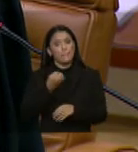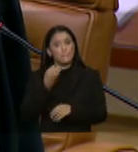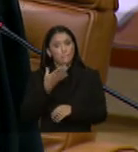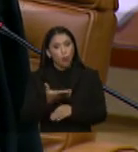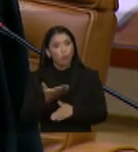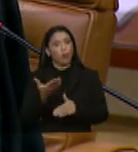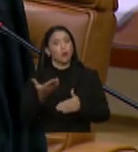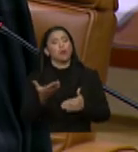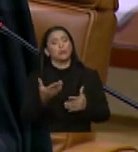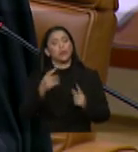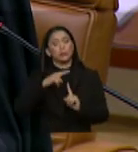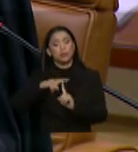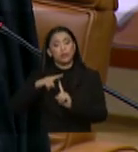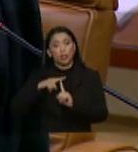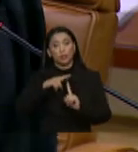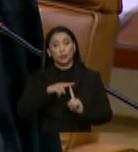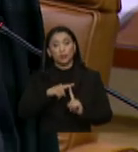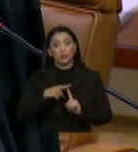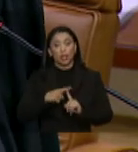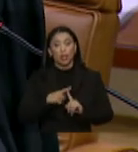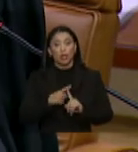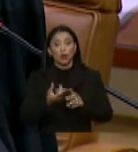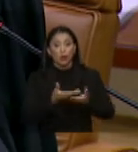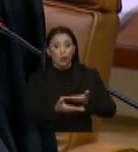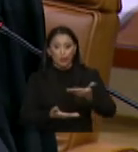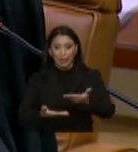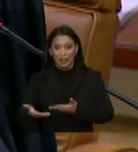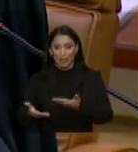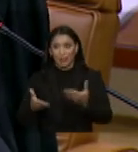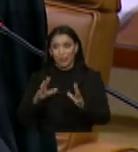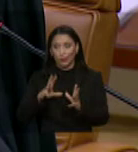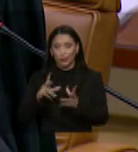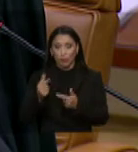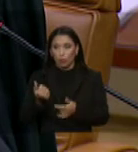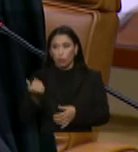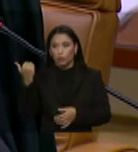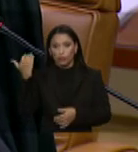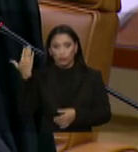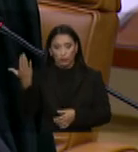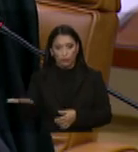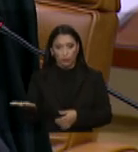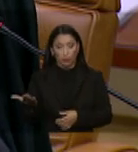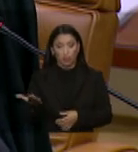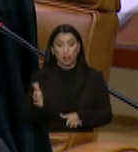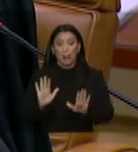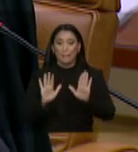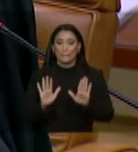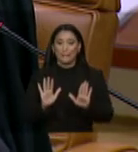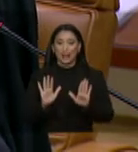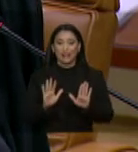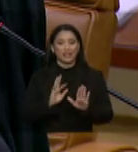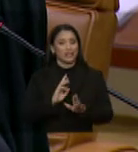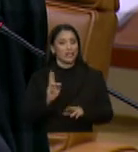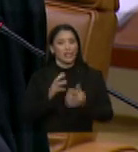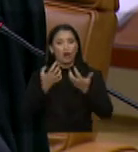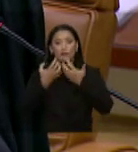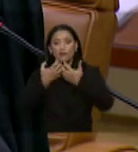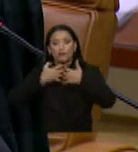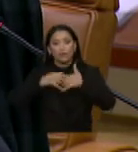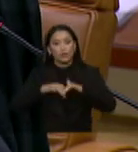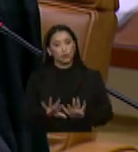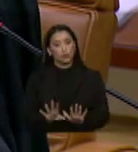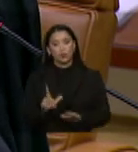cooperação internacional não funciona bem o eminente relator colocou é isso e o próprio